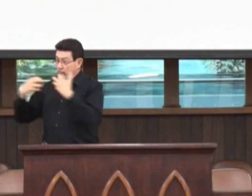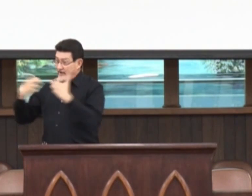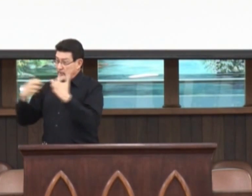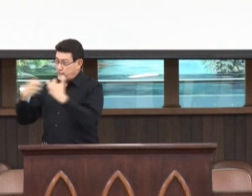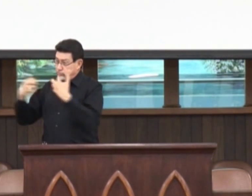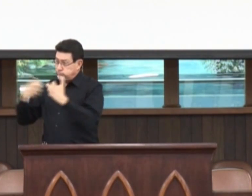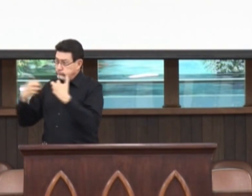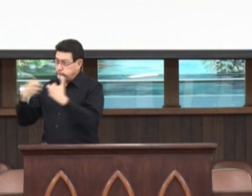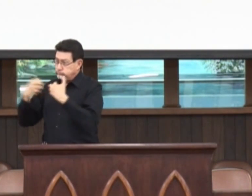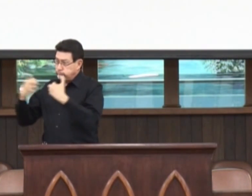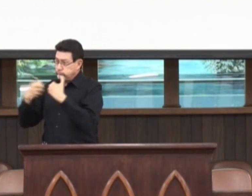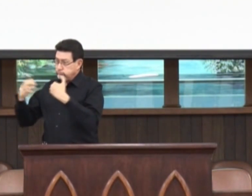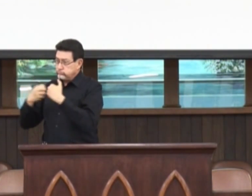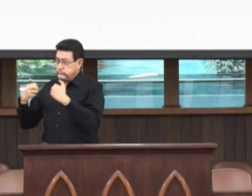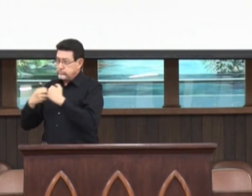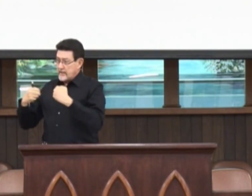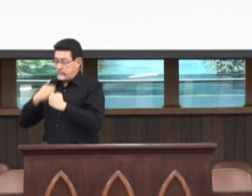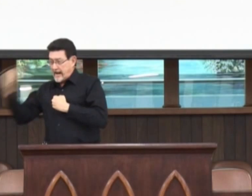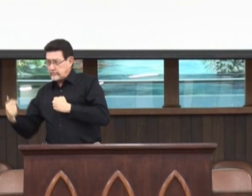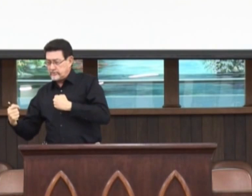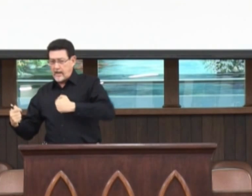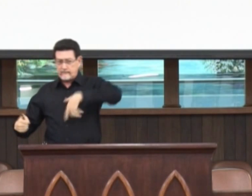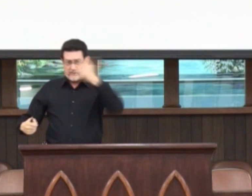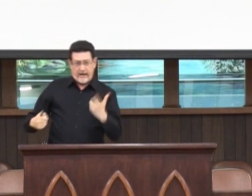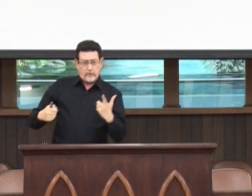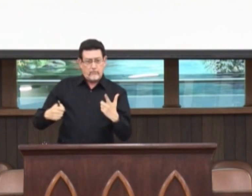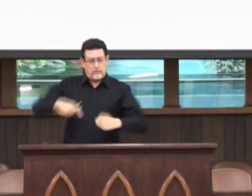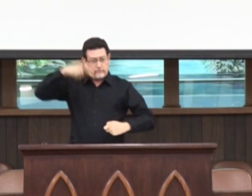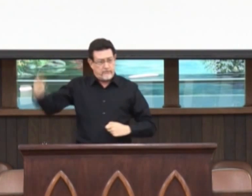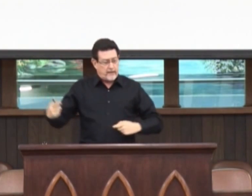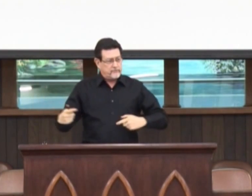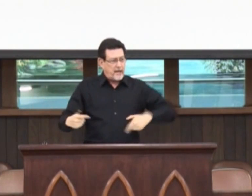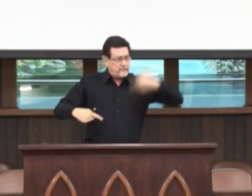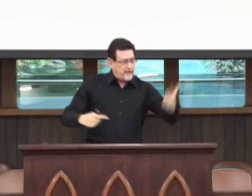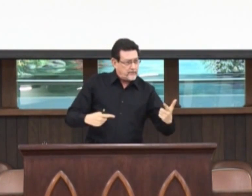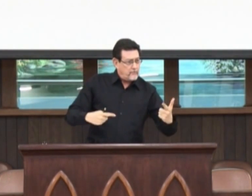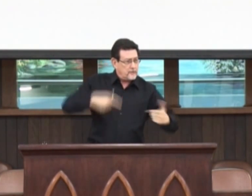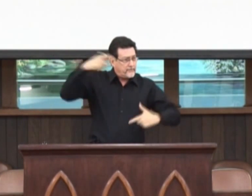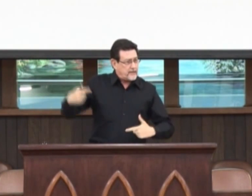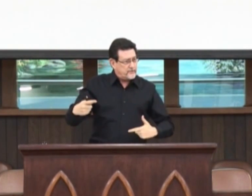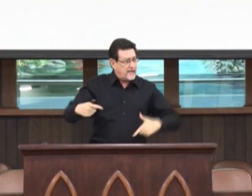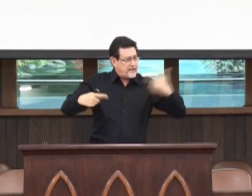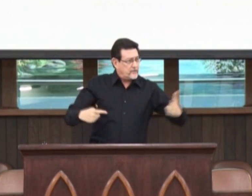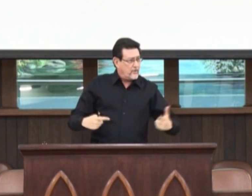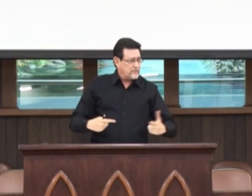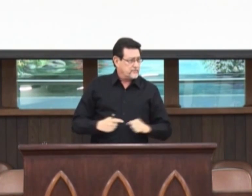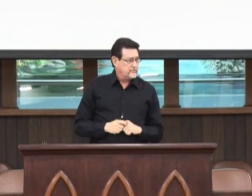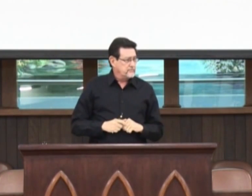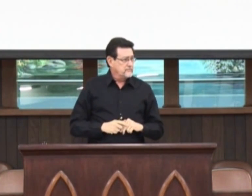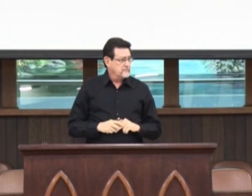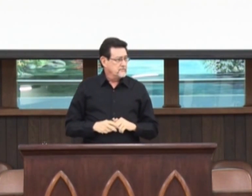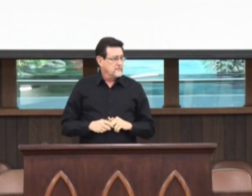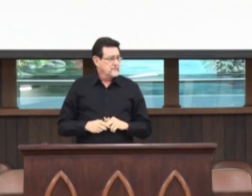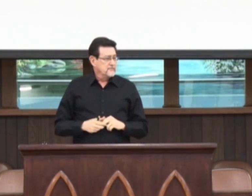É o conflito. Eu quero de um jeito, eu quero do outro, eu quero de um jeito, eu quero do outro, eu quero do jeito, eu quero do